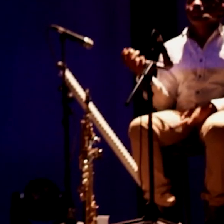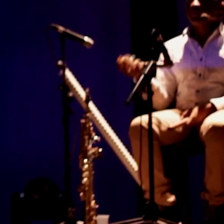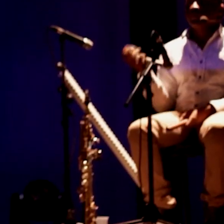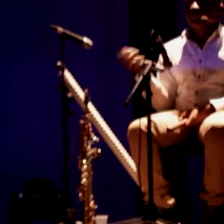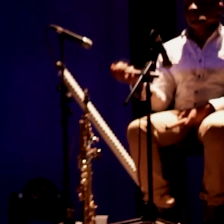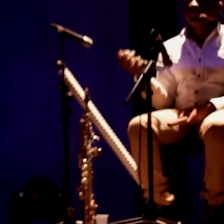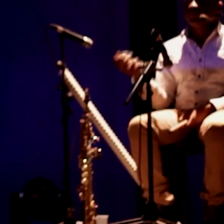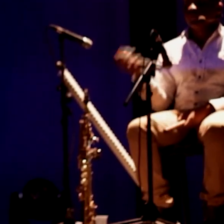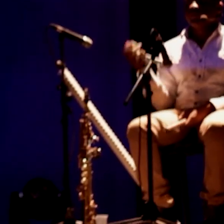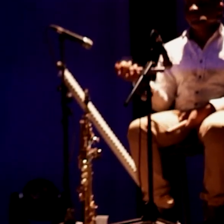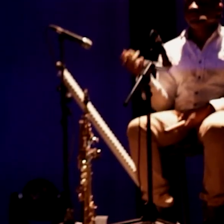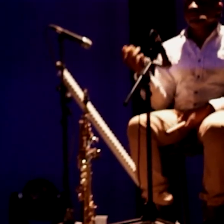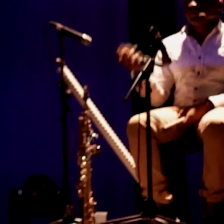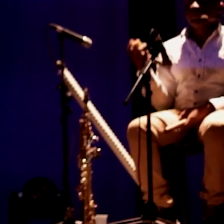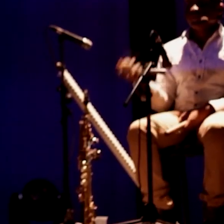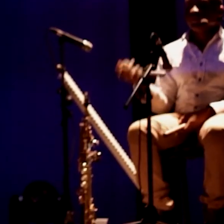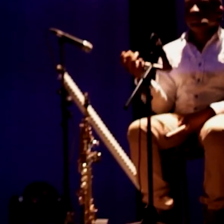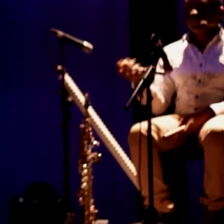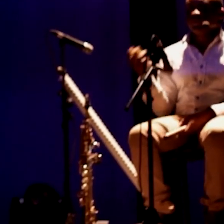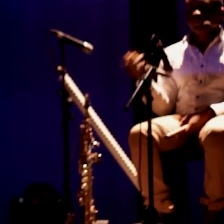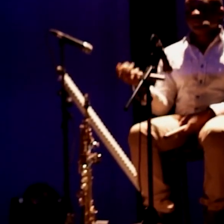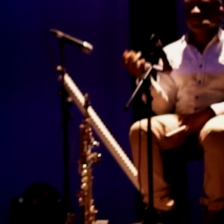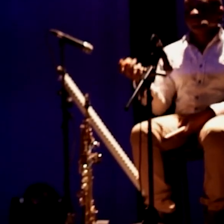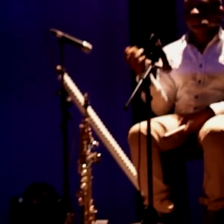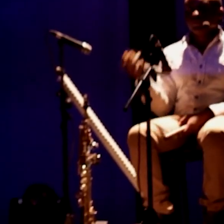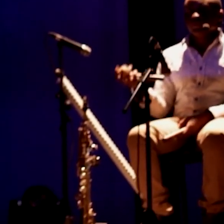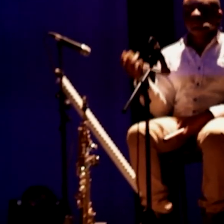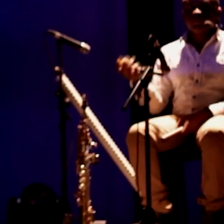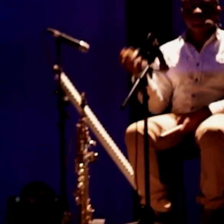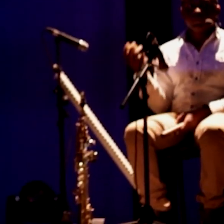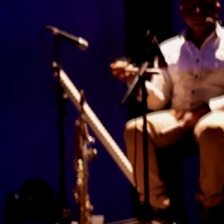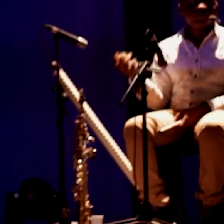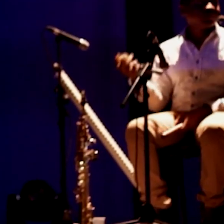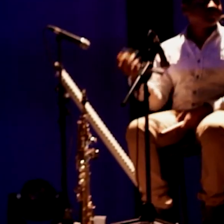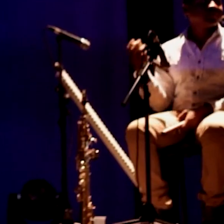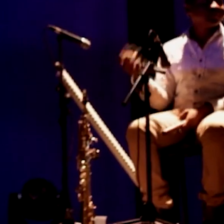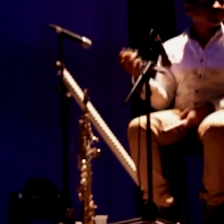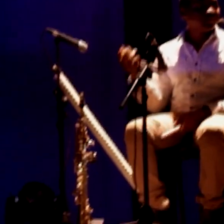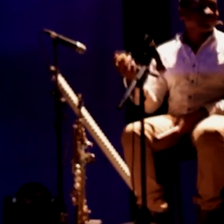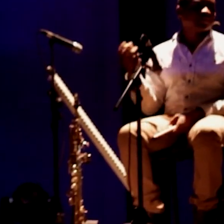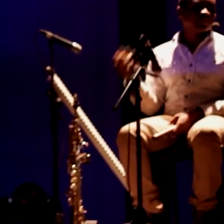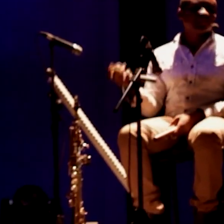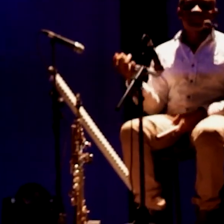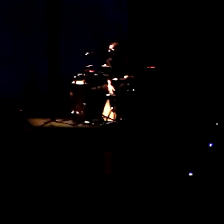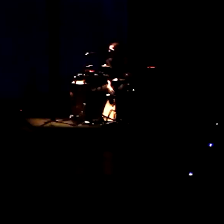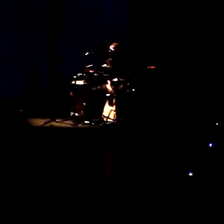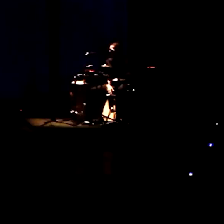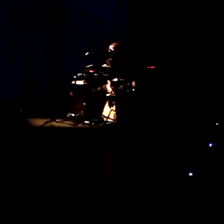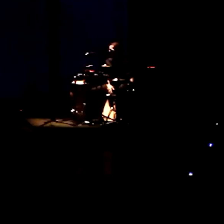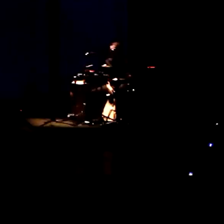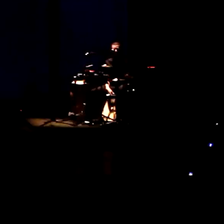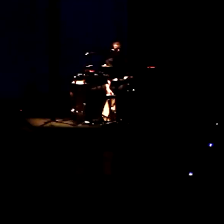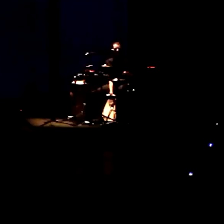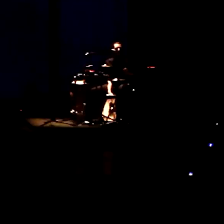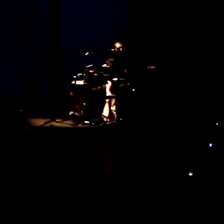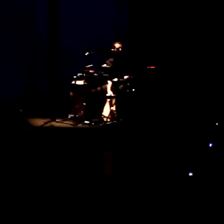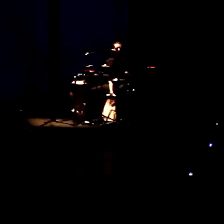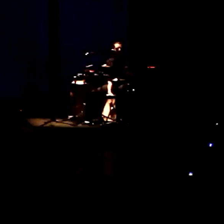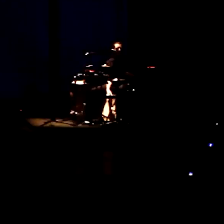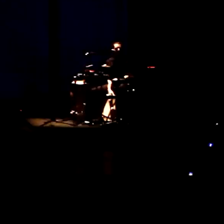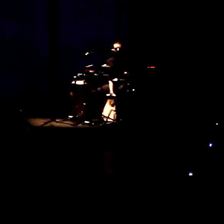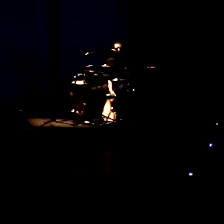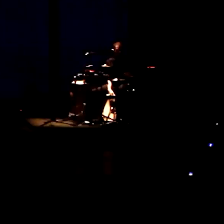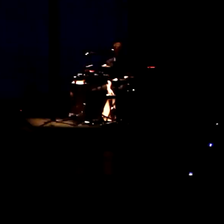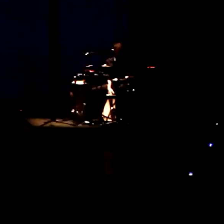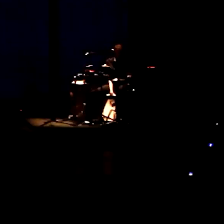os raios da manhã invadem a estrada. Eu deixo a última